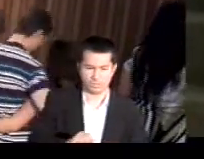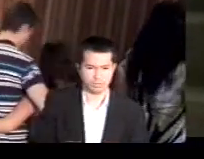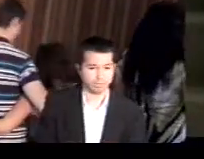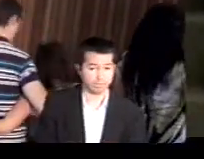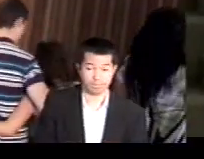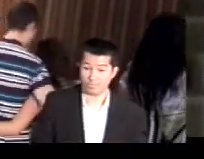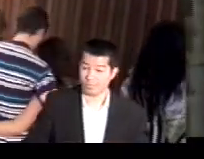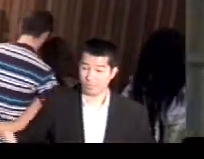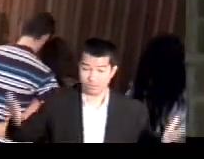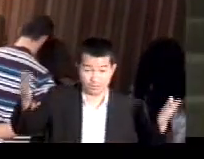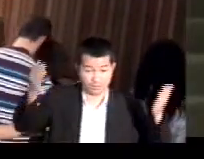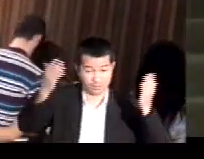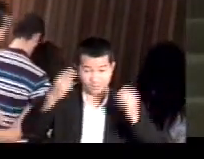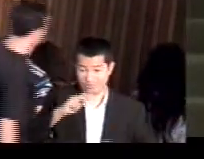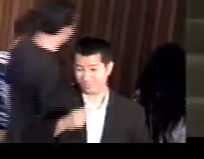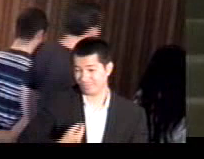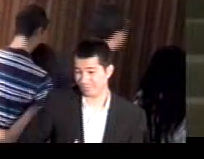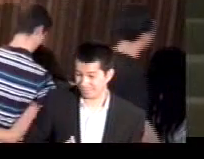a palavra de Deus.